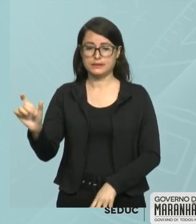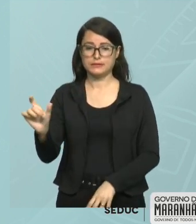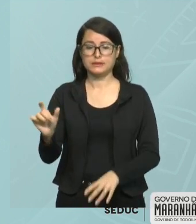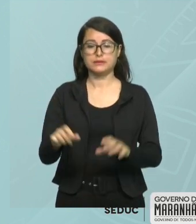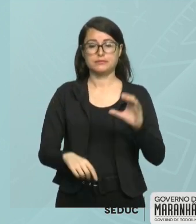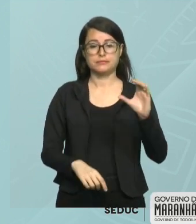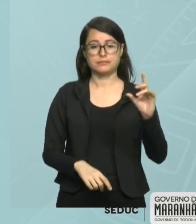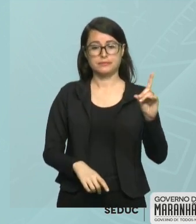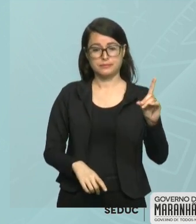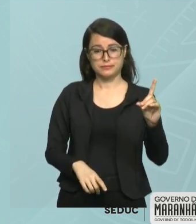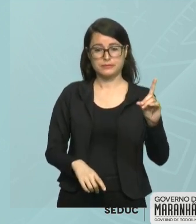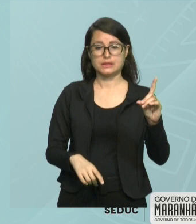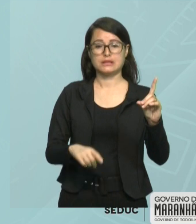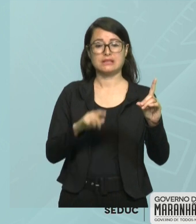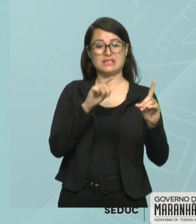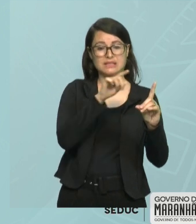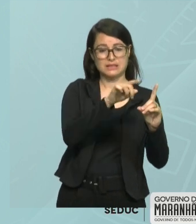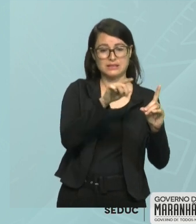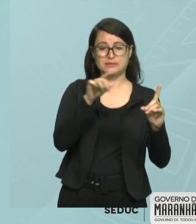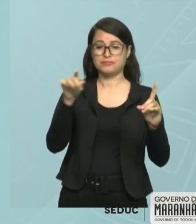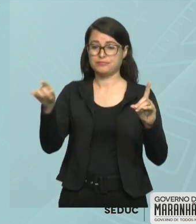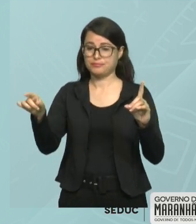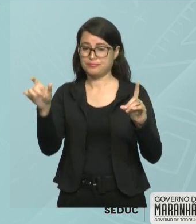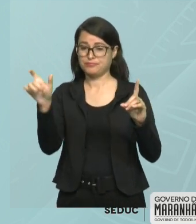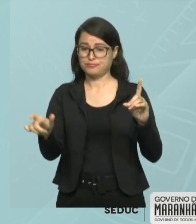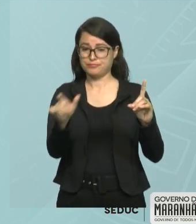e Beltrano são dois